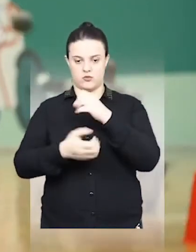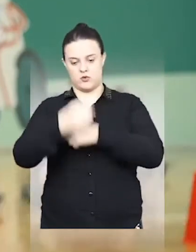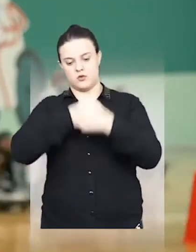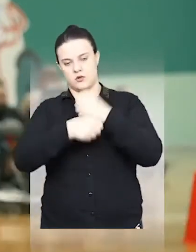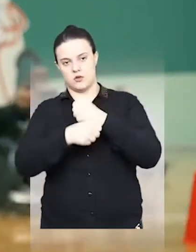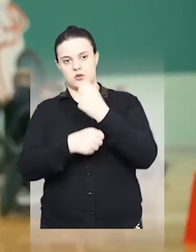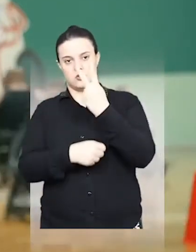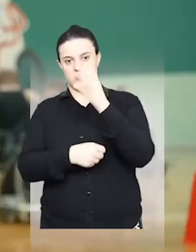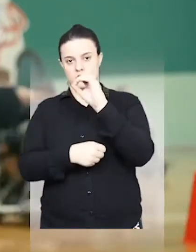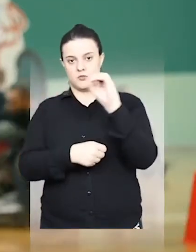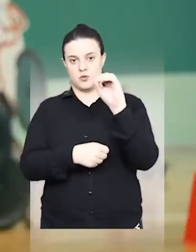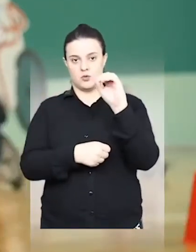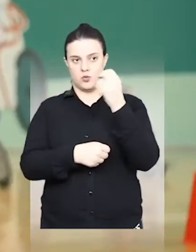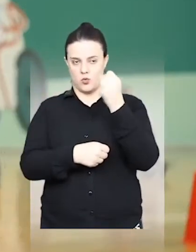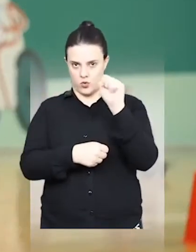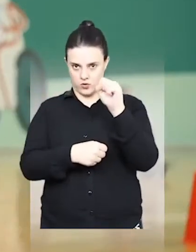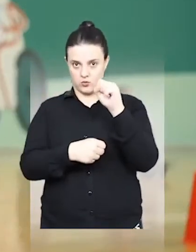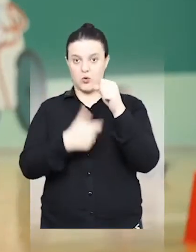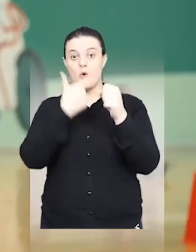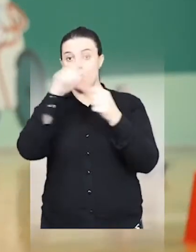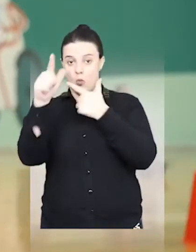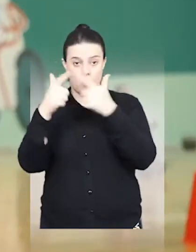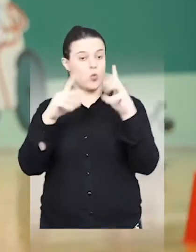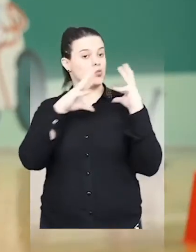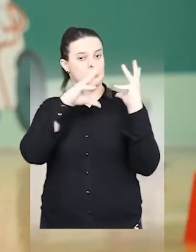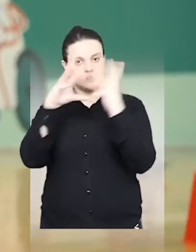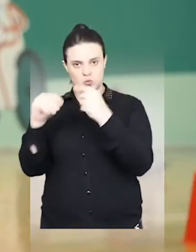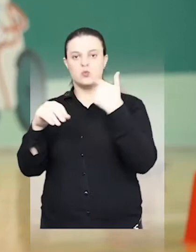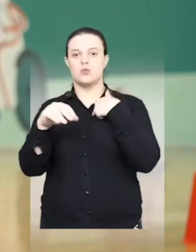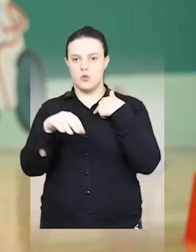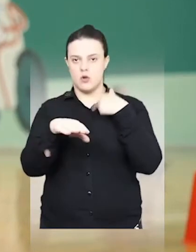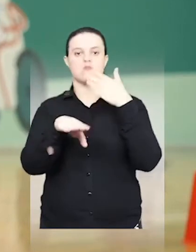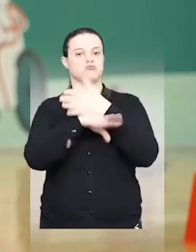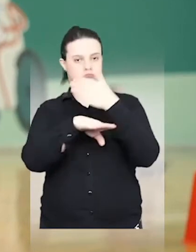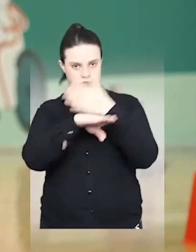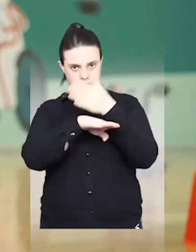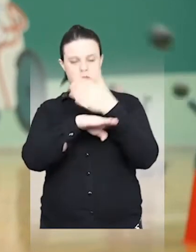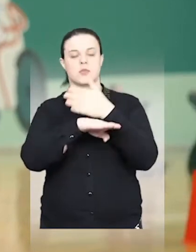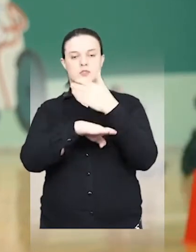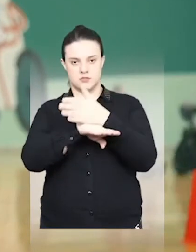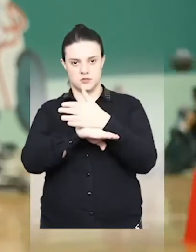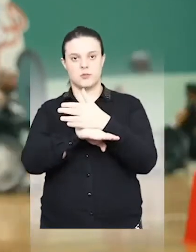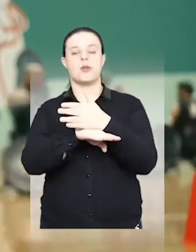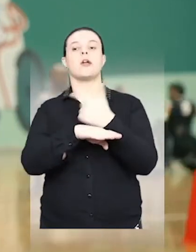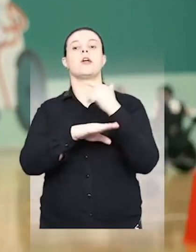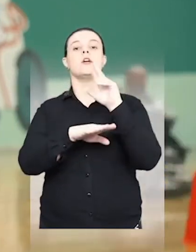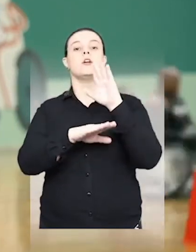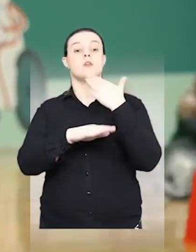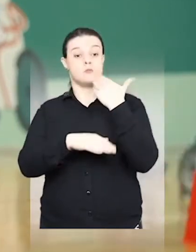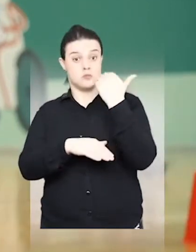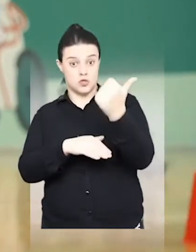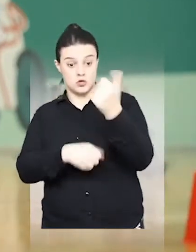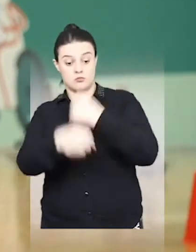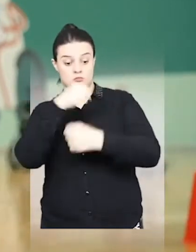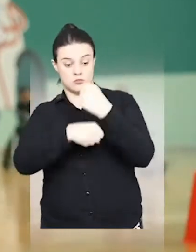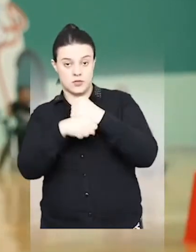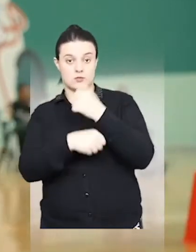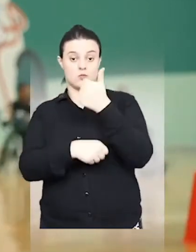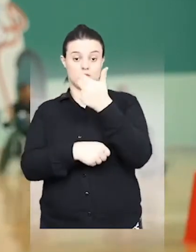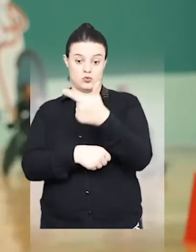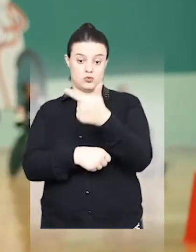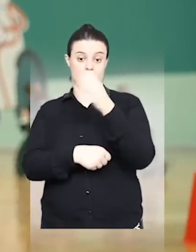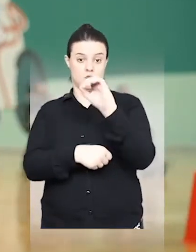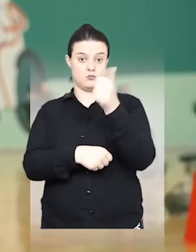2008, né? Do restante eu participei de todos os campeonatos brasileiros, Fui convocado em